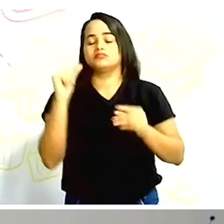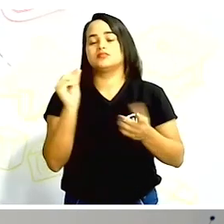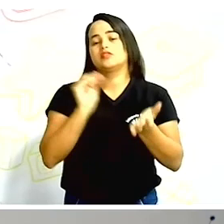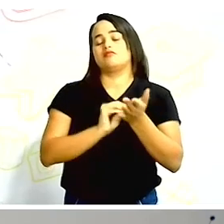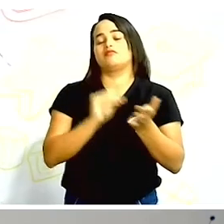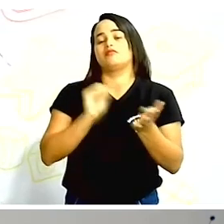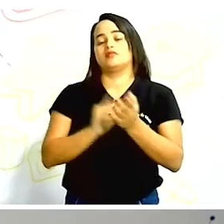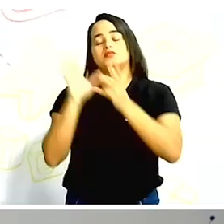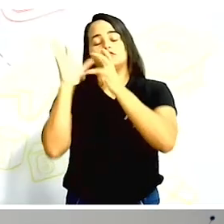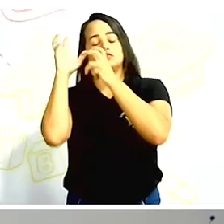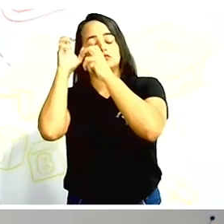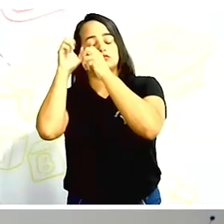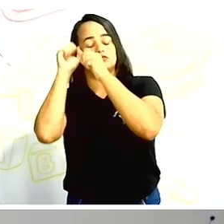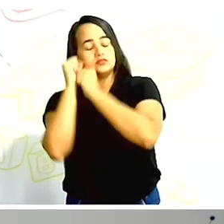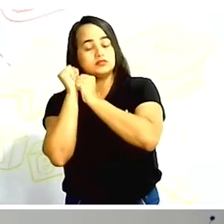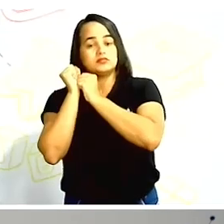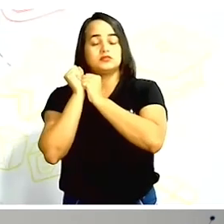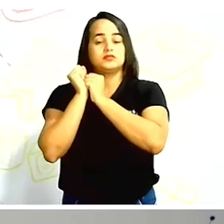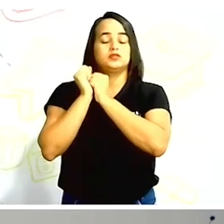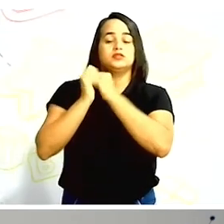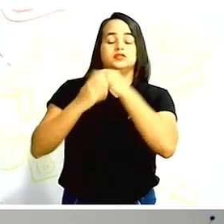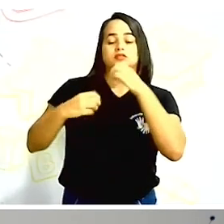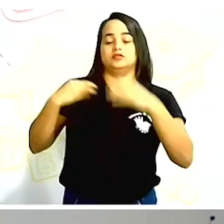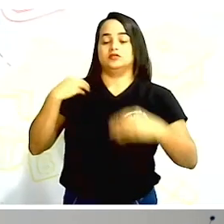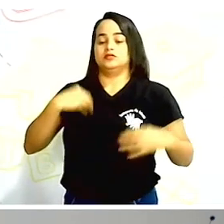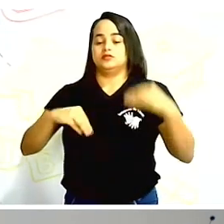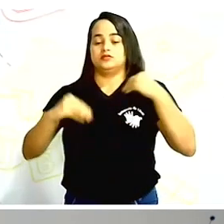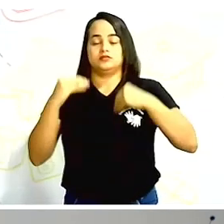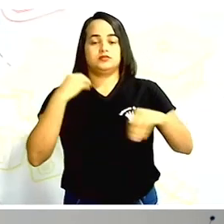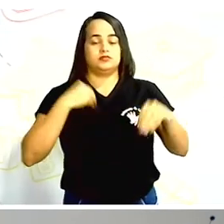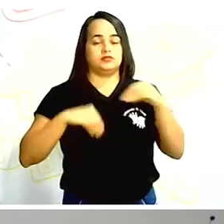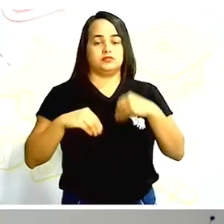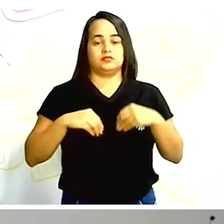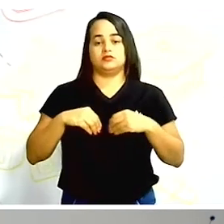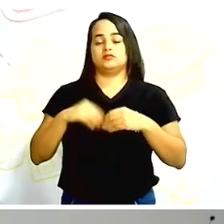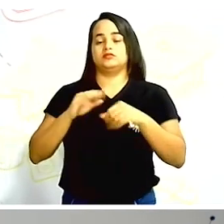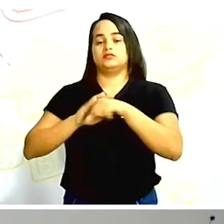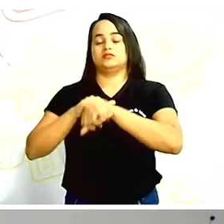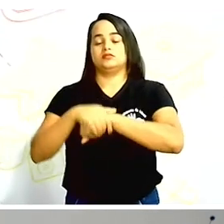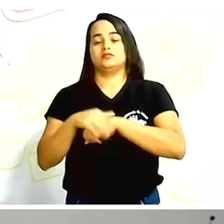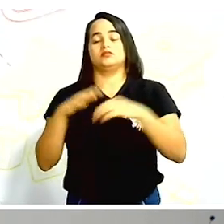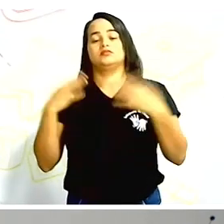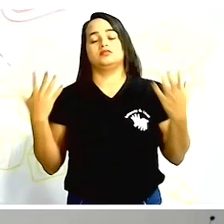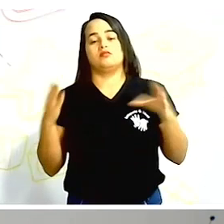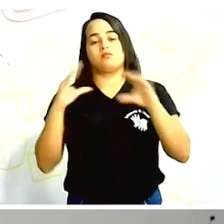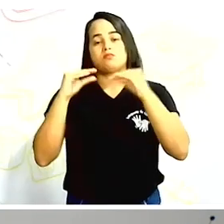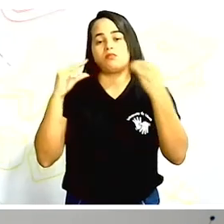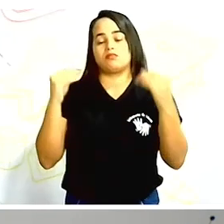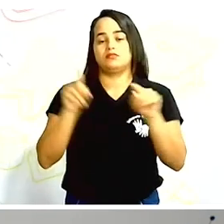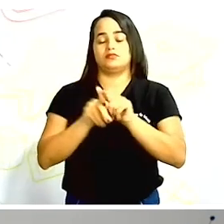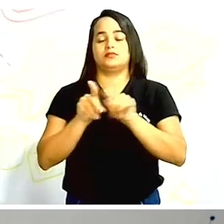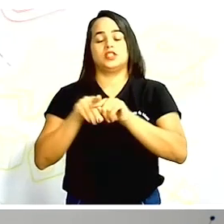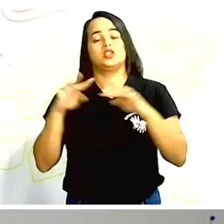e agitação noturna, cansaço frequente e acúmulo de gordura. Então, todos esses fatores aí